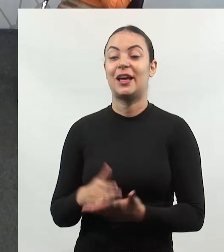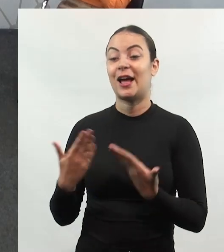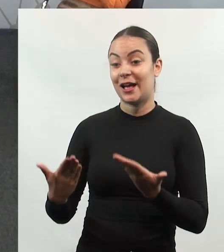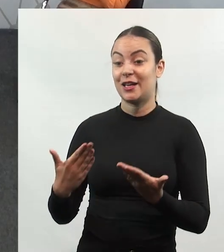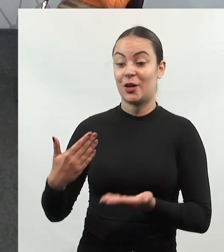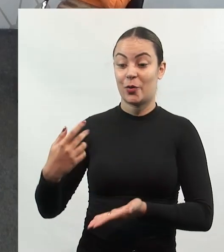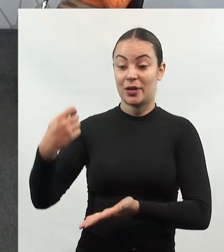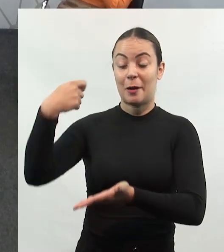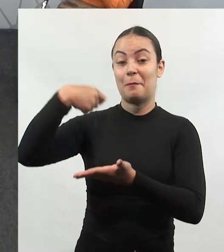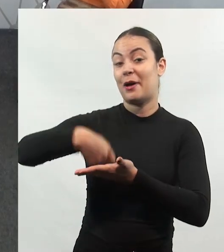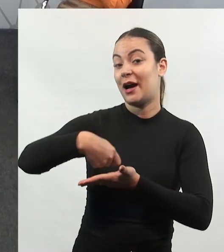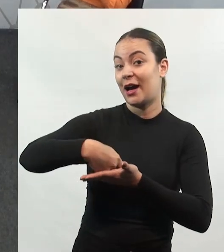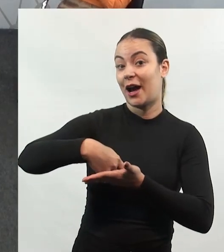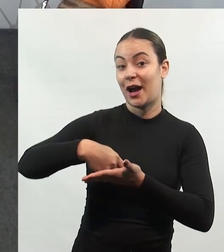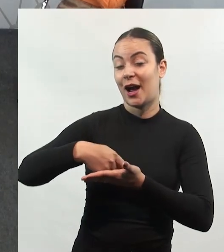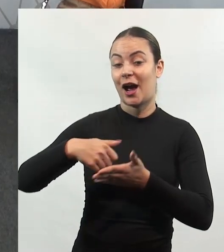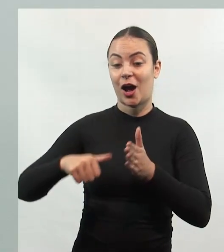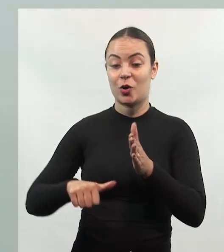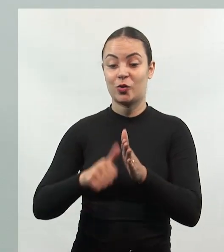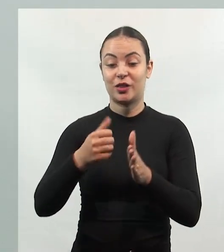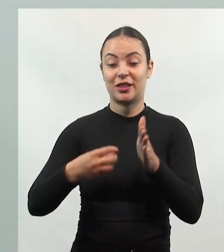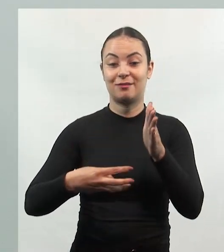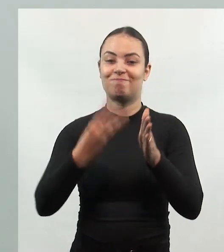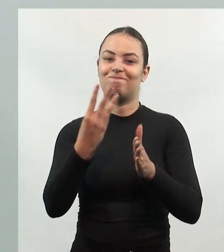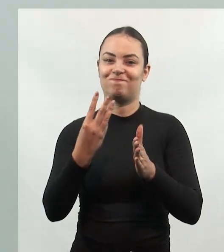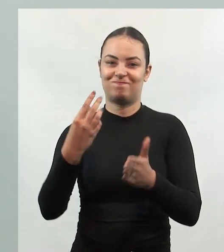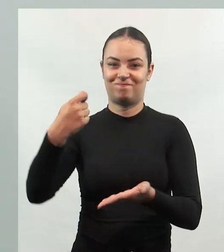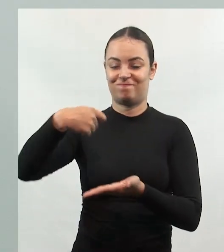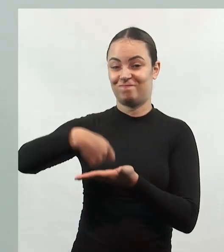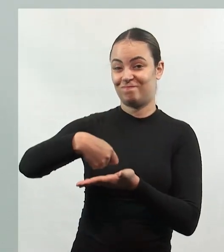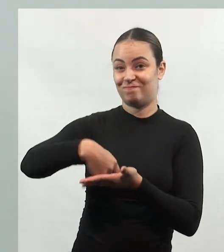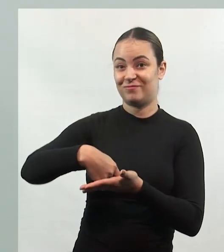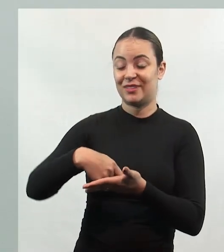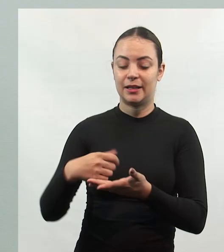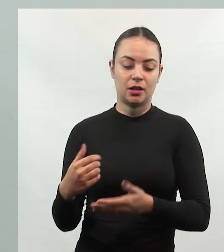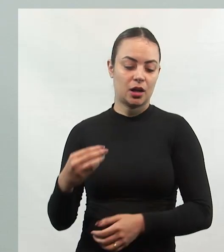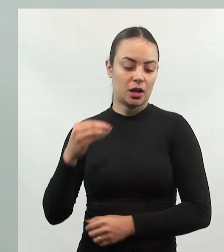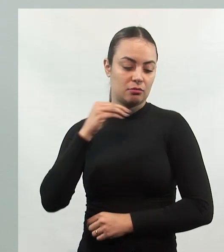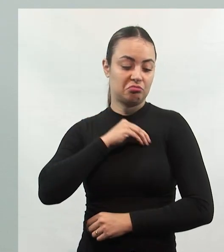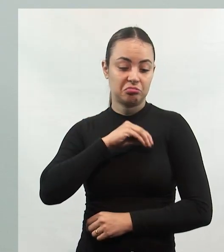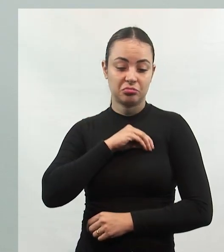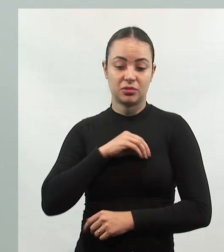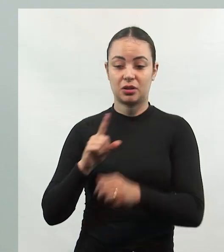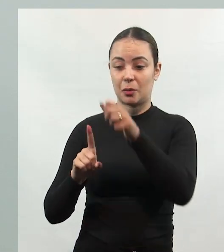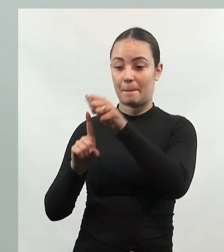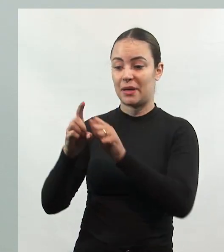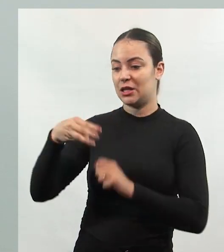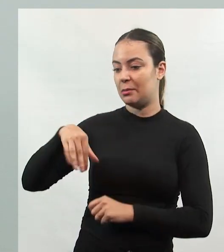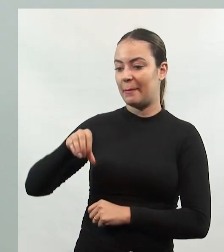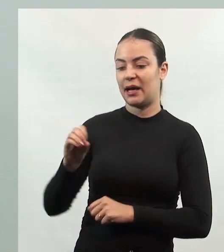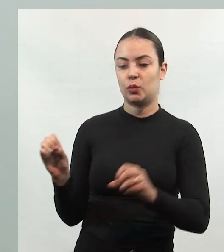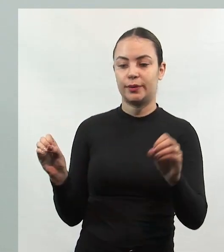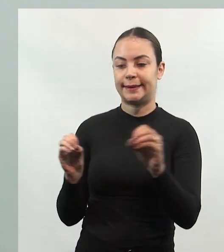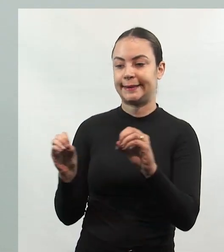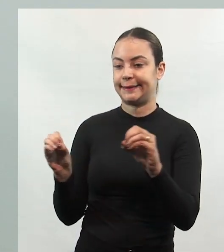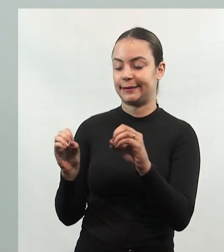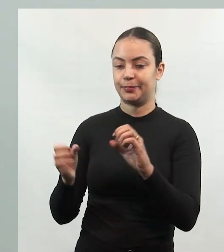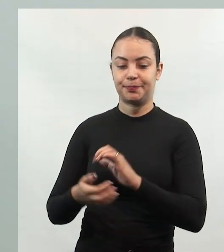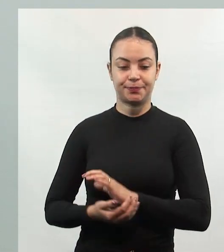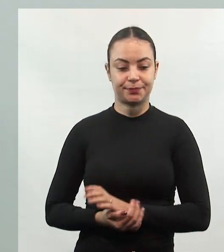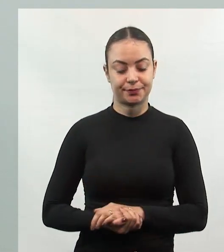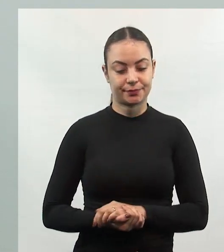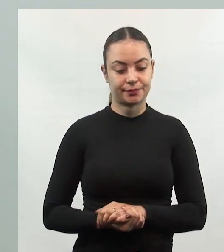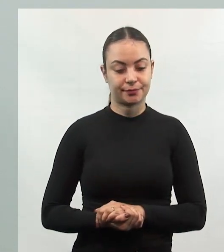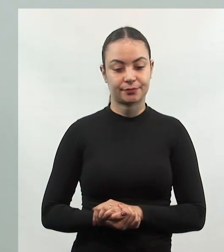que o 13º da prefeitura a gente paga no mês do aniversário. Então, 17 de março eu entrei, já tinha fechado a folha. Eu não recebi